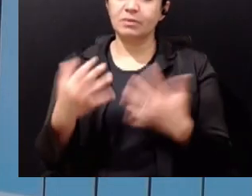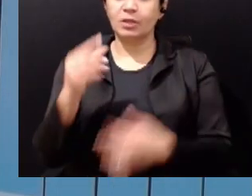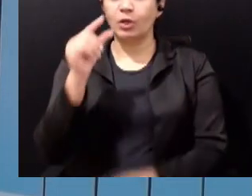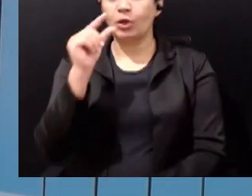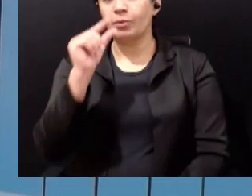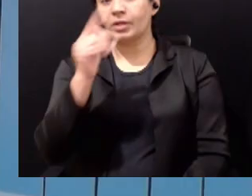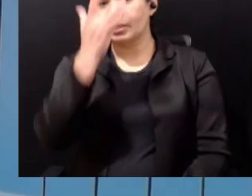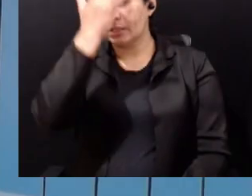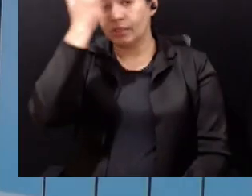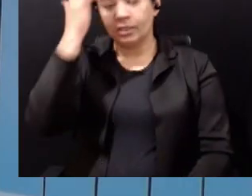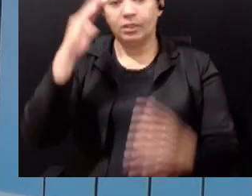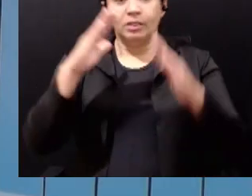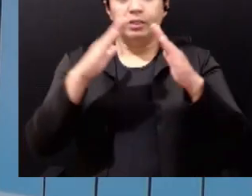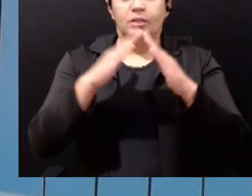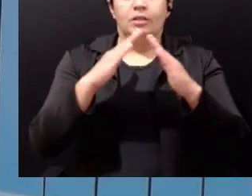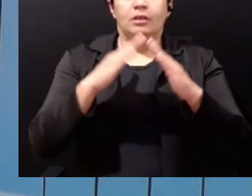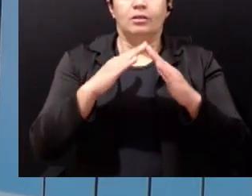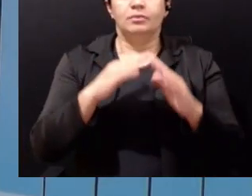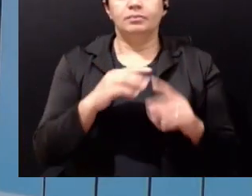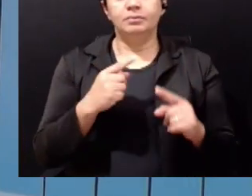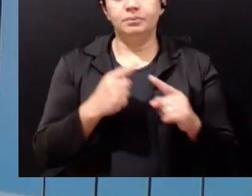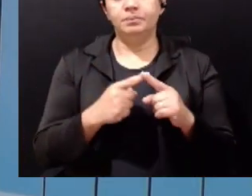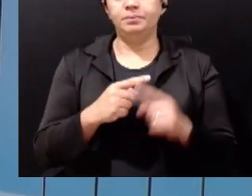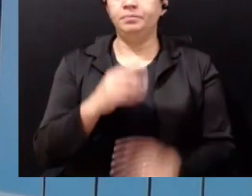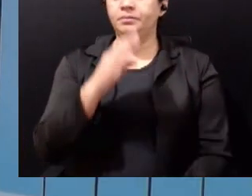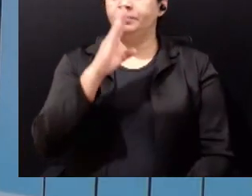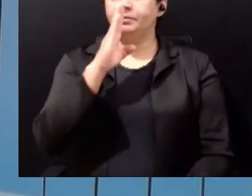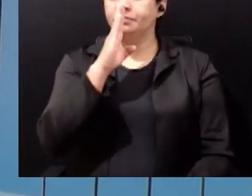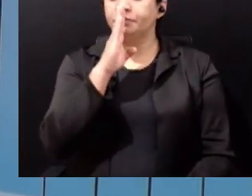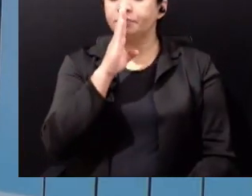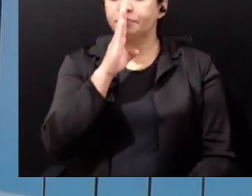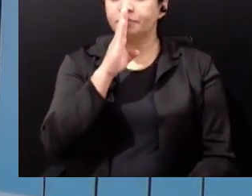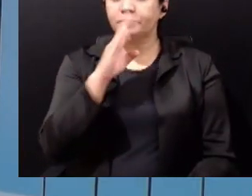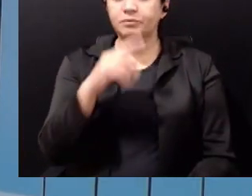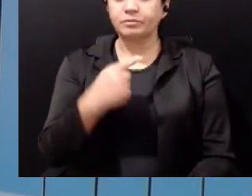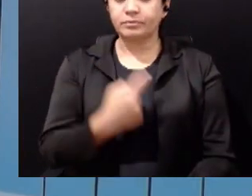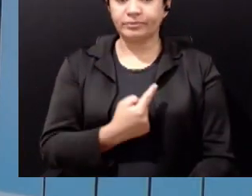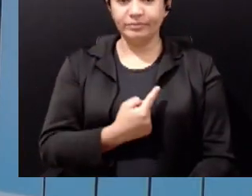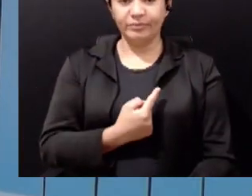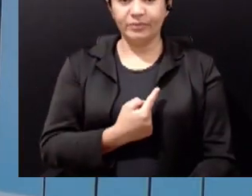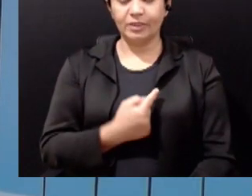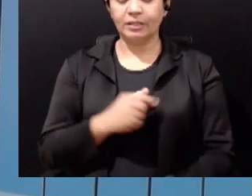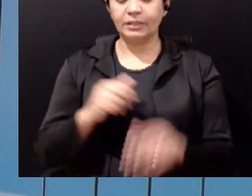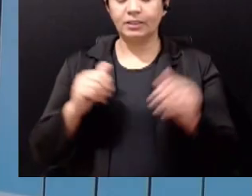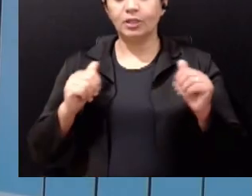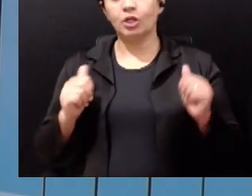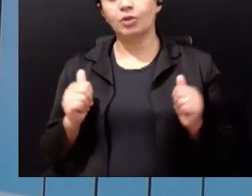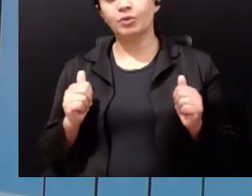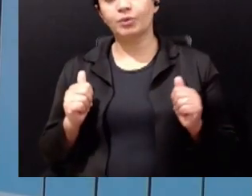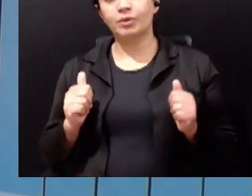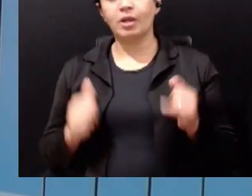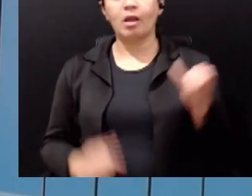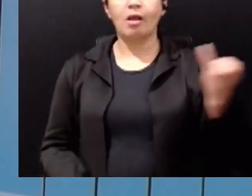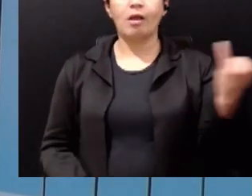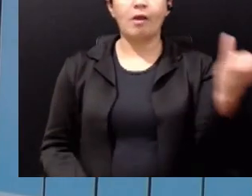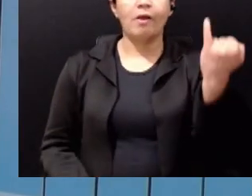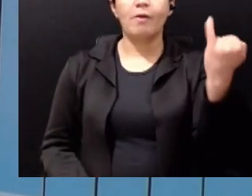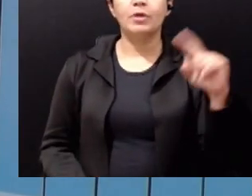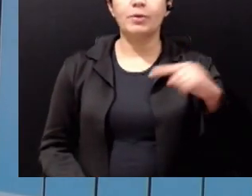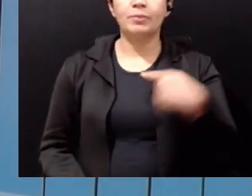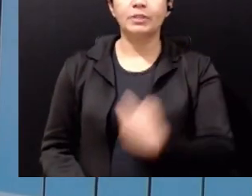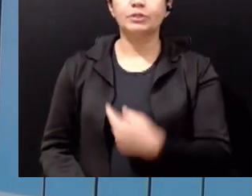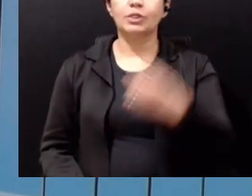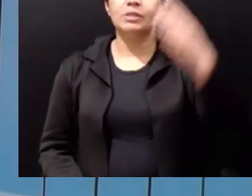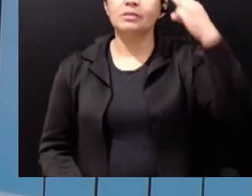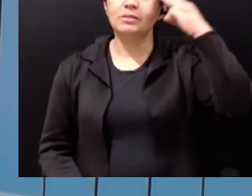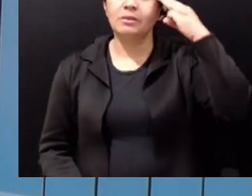casa acompanhando, por que fazer silêncio, né, a gente ficar ali mais quietinho é tão importante para a nossa mente?